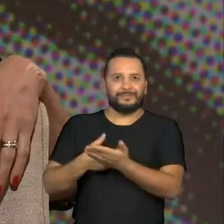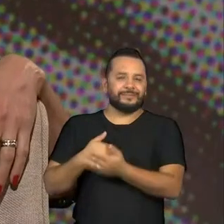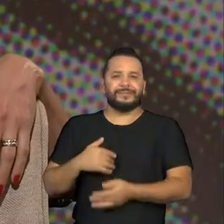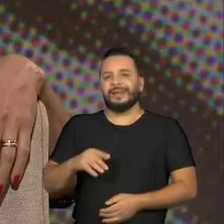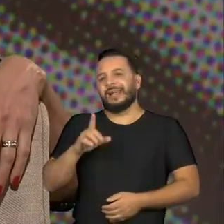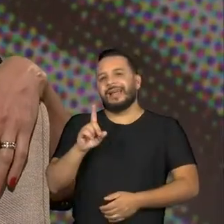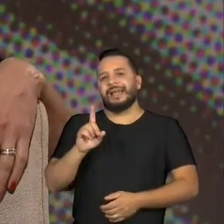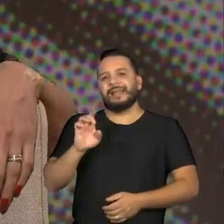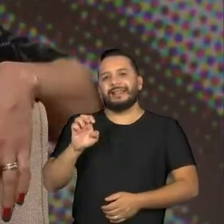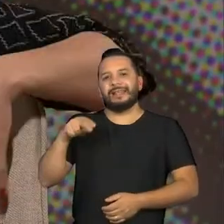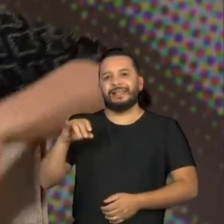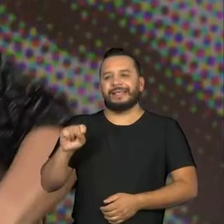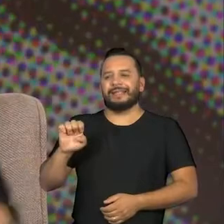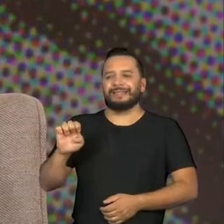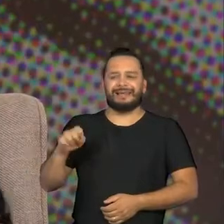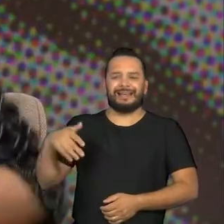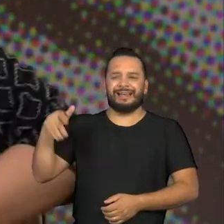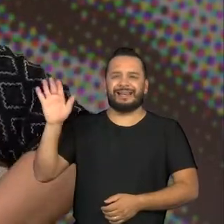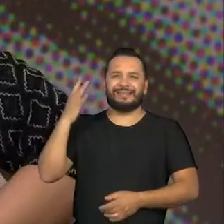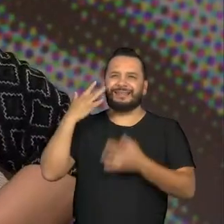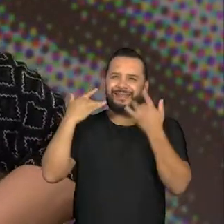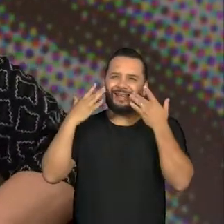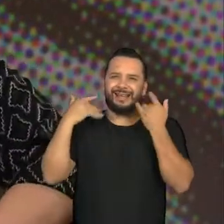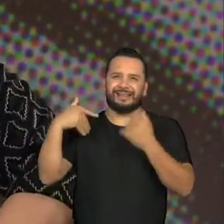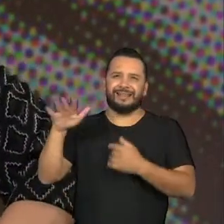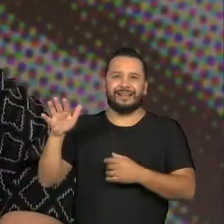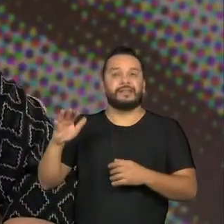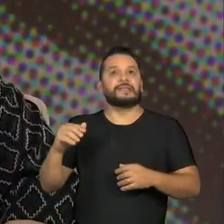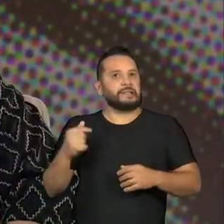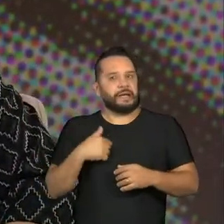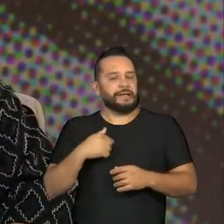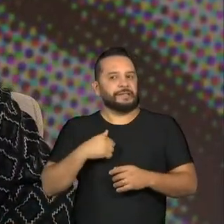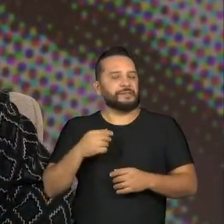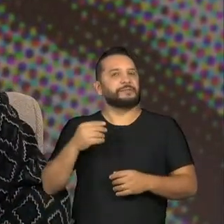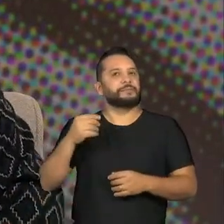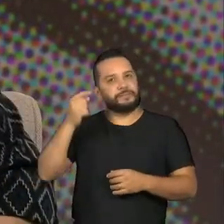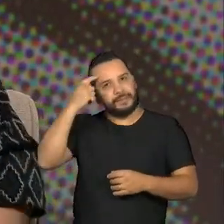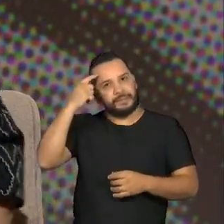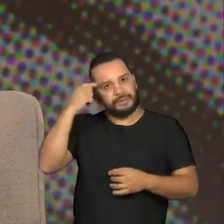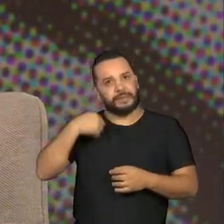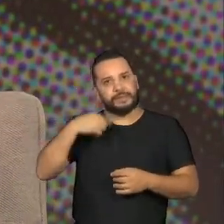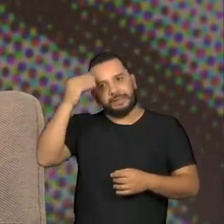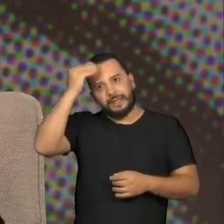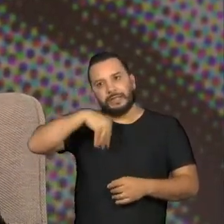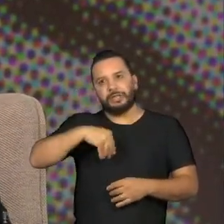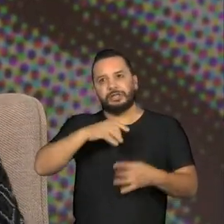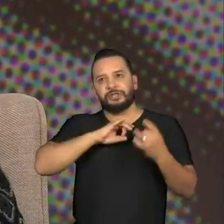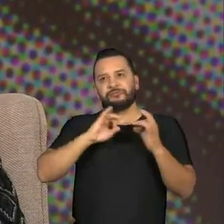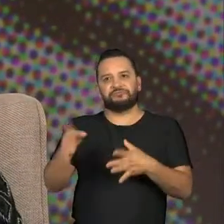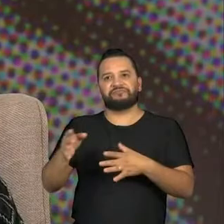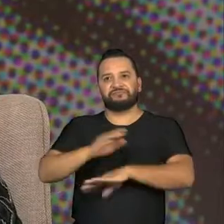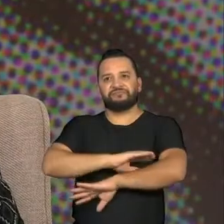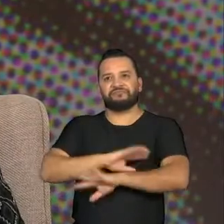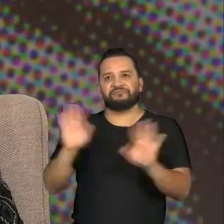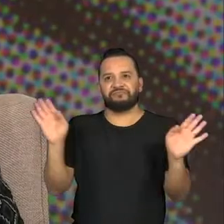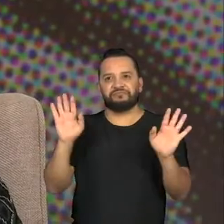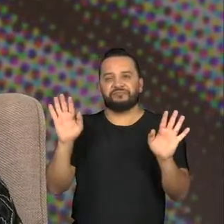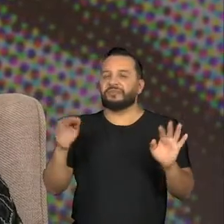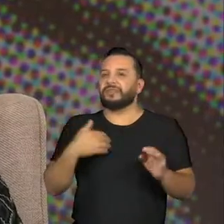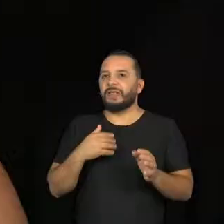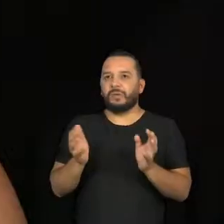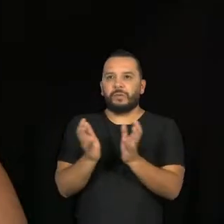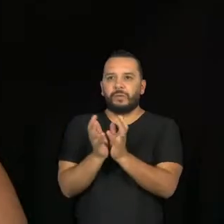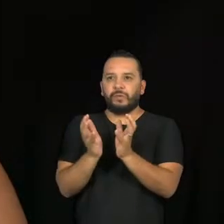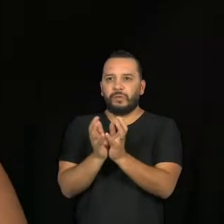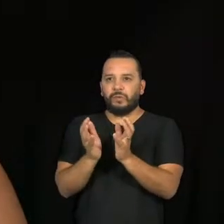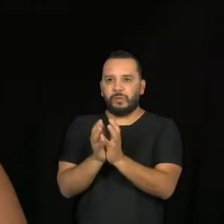teatro dela. E aí eu falei assim, quer saber, eu acho que eu vou desistir. E aí dei uma desistida, saí do